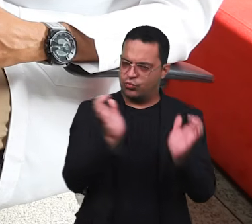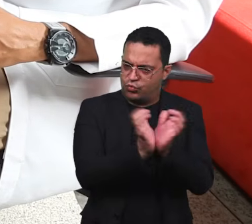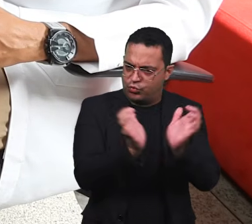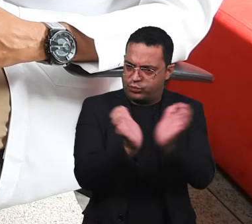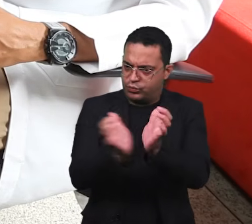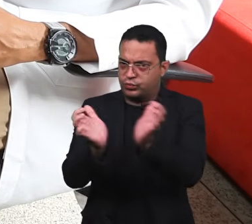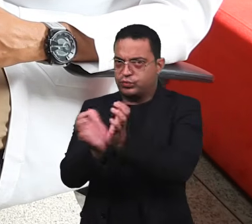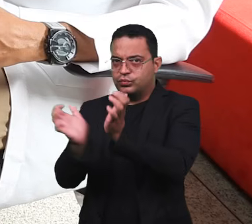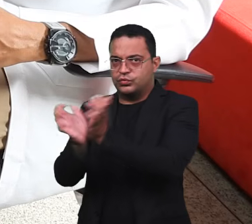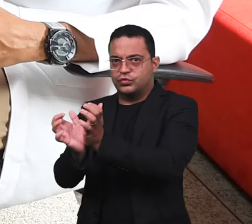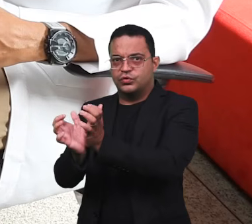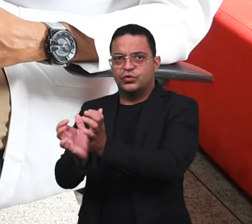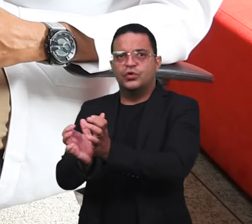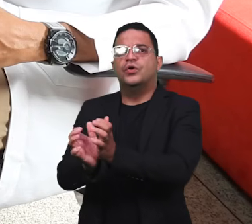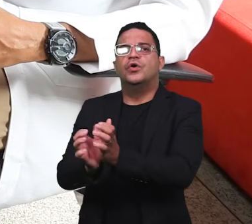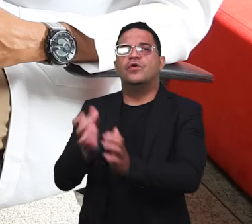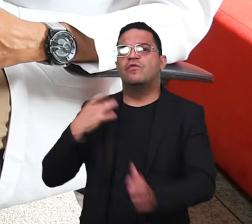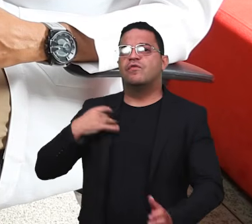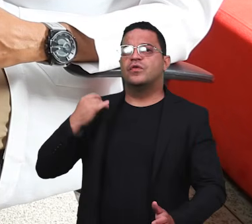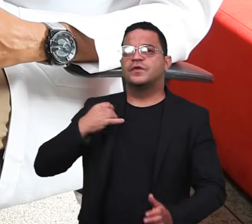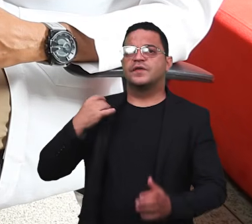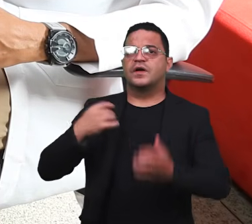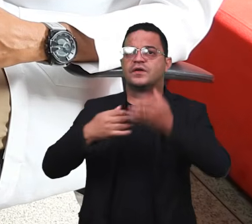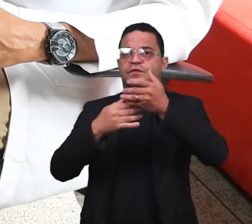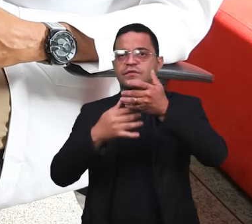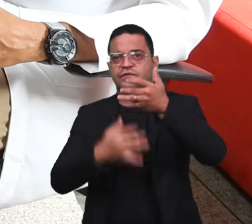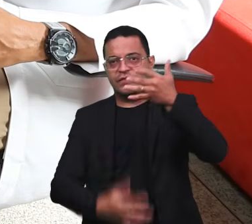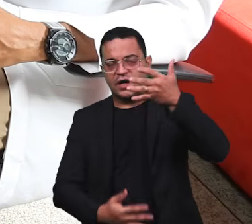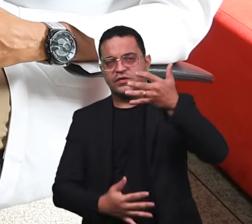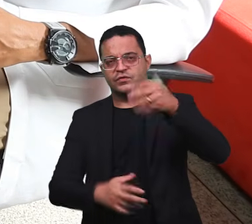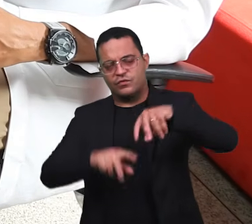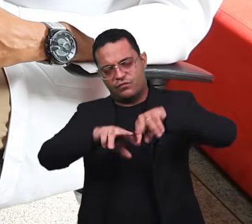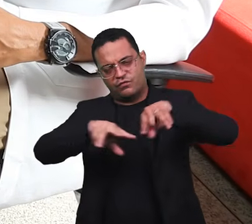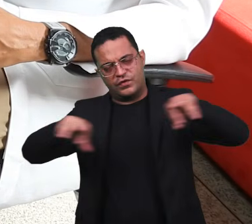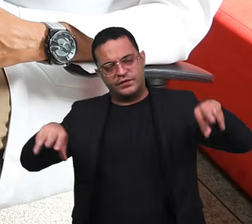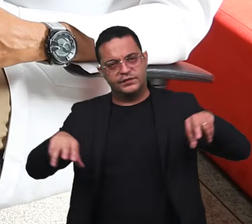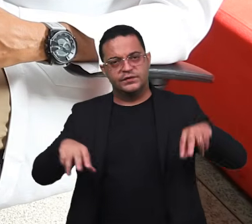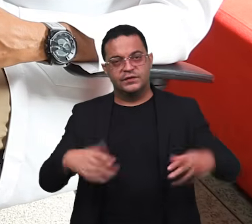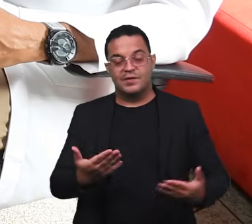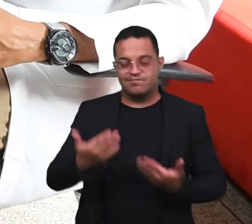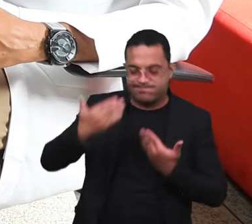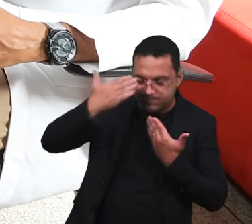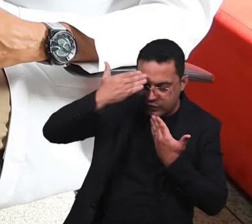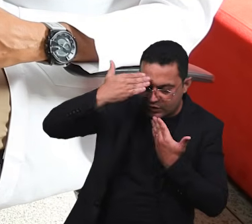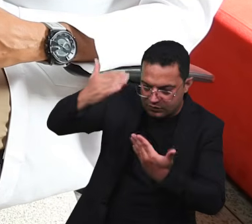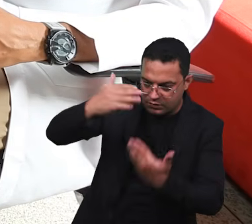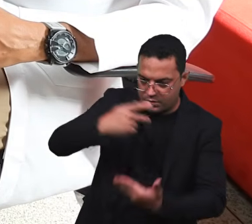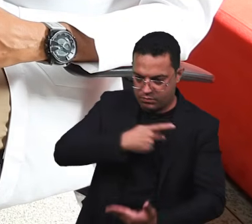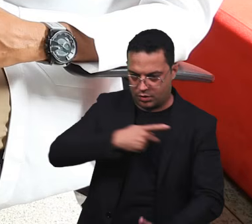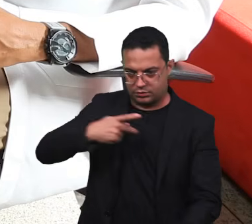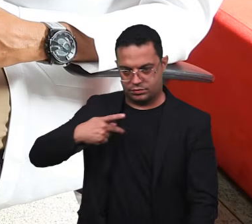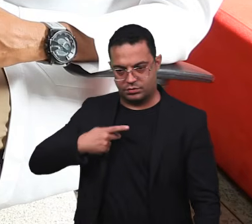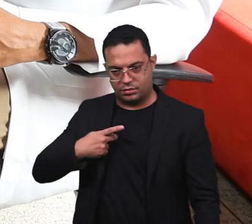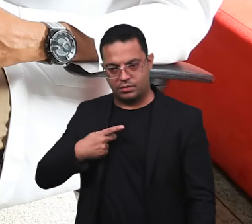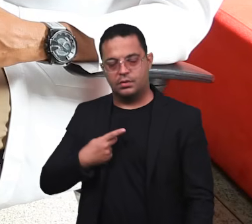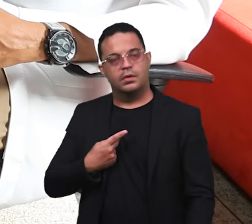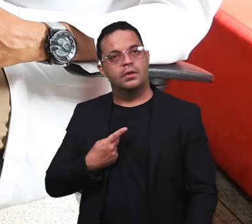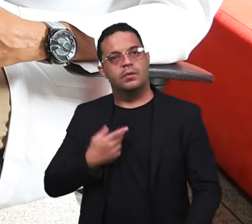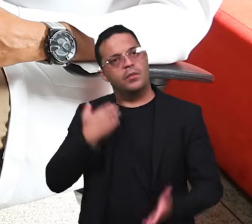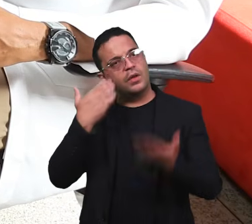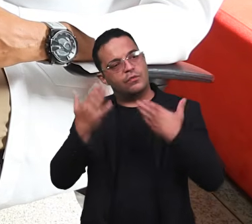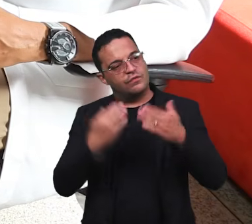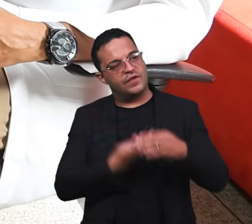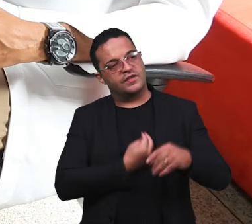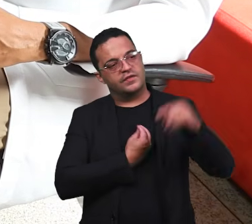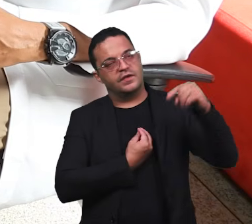voluntários, temos muitos ali voluntários, nós vamos ali mostrar alguns. E eu gostaria de deixar esse